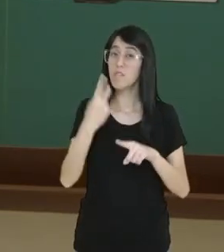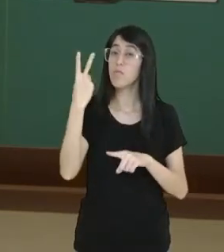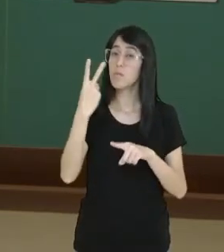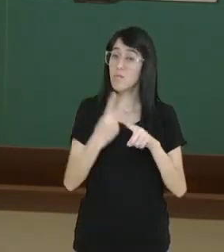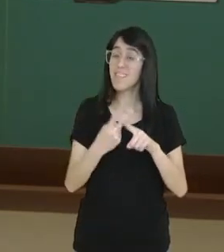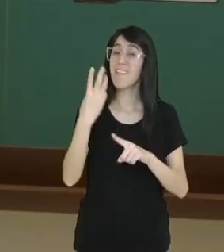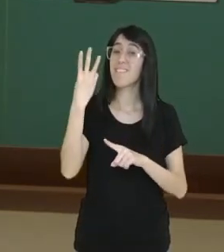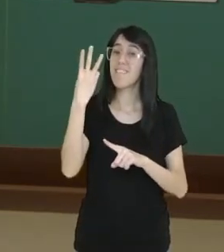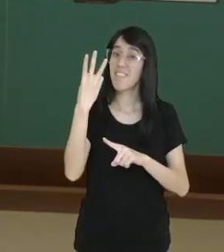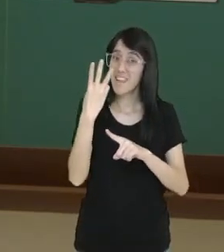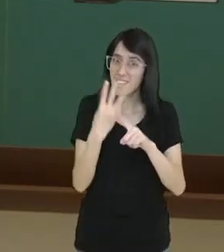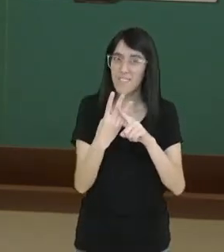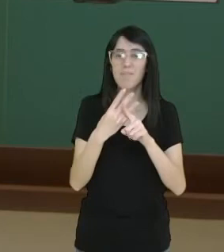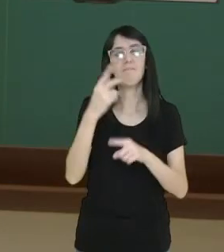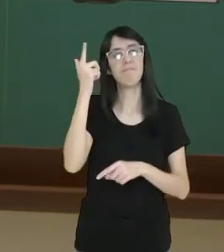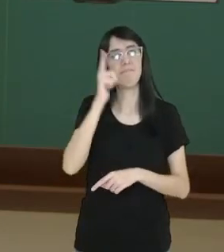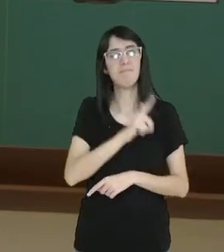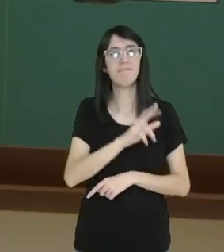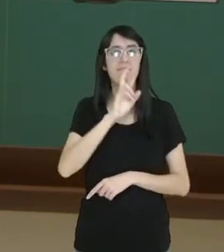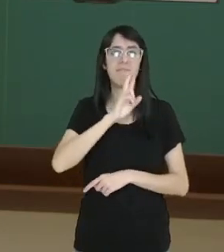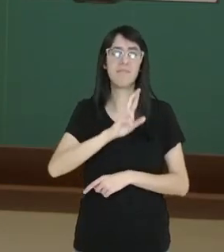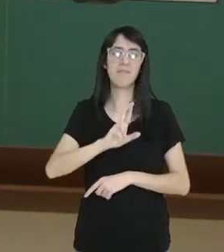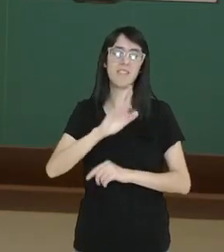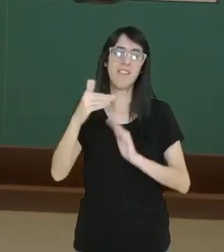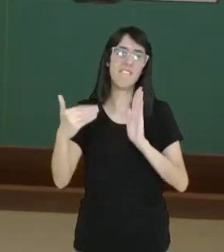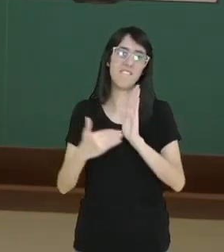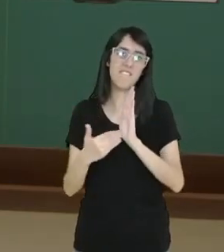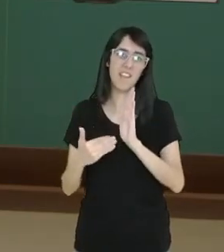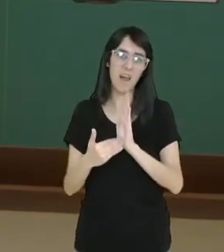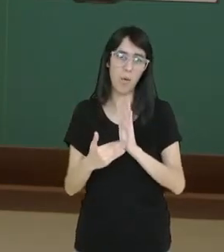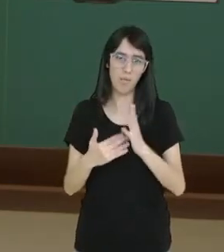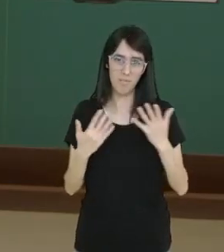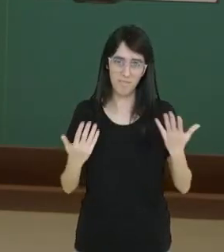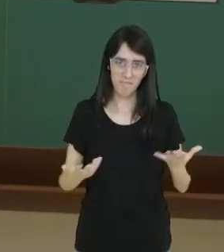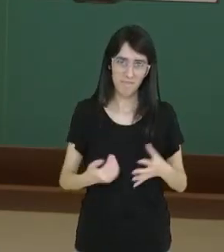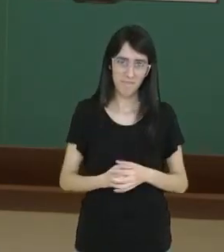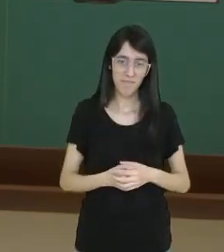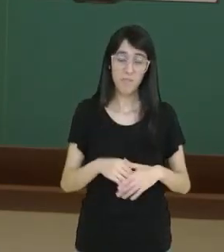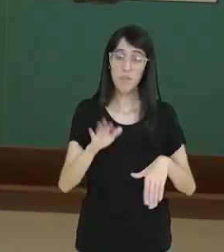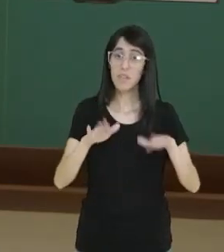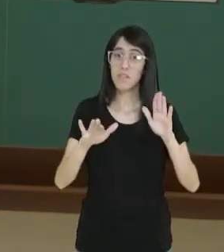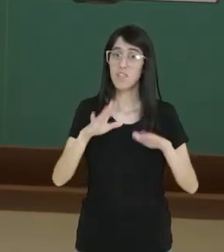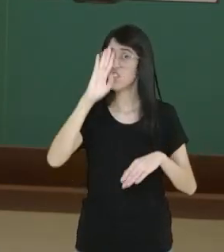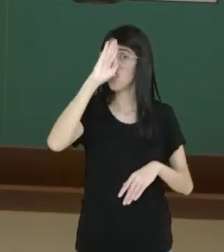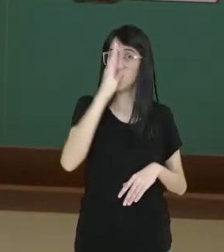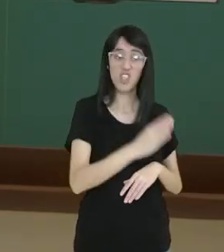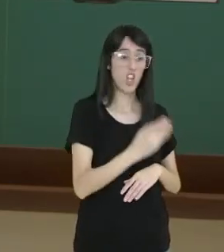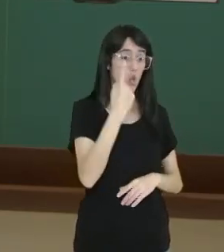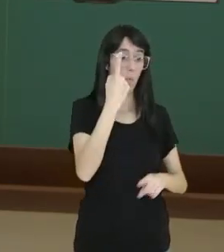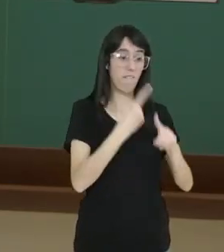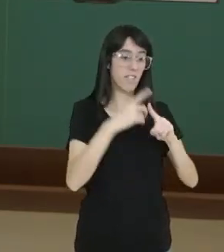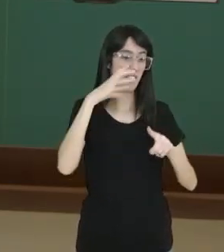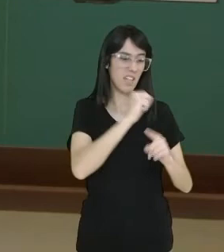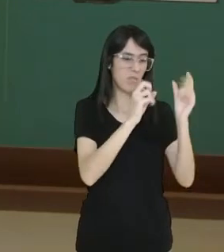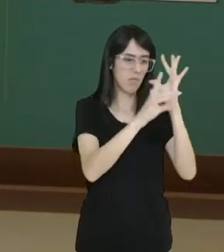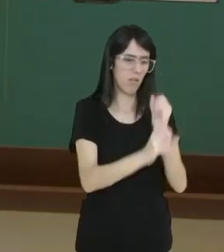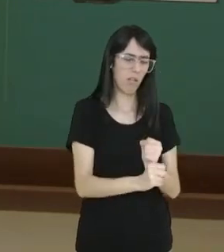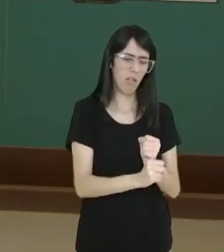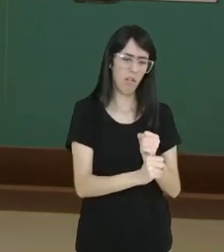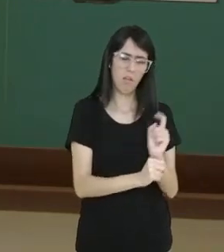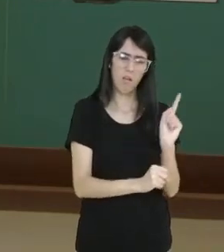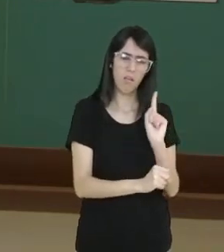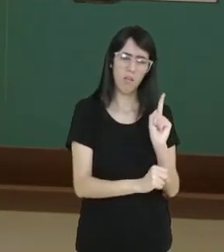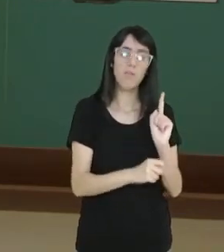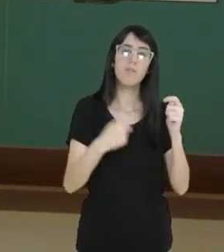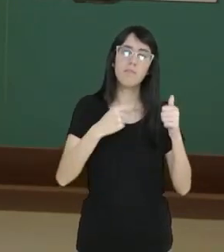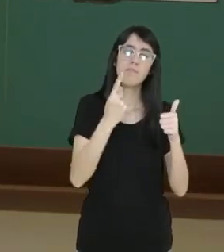vezes para conseguir chegar na informação que a gente queria. Então, às vezes, eu não consigo fazer direto. Às vezes, eu tenho que passar por outras